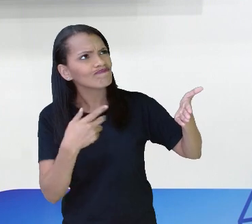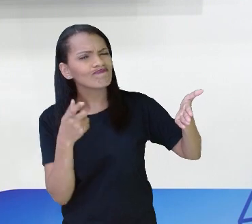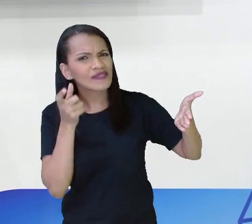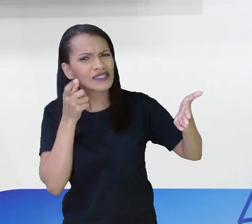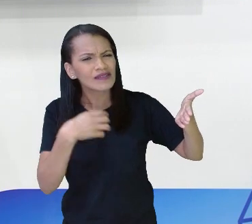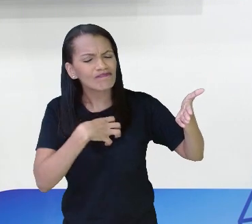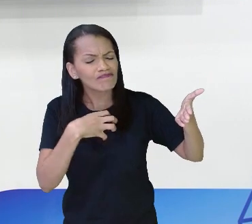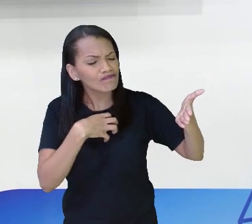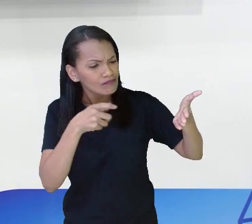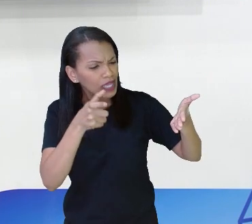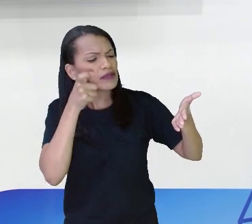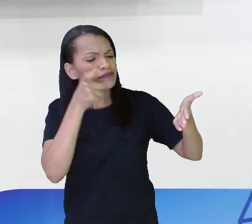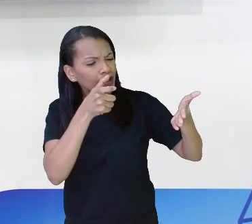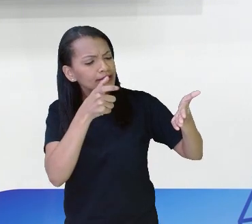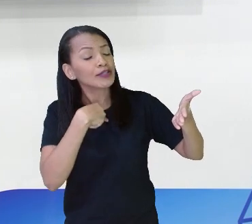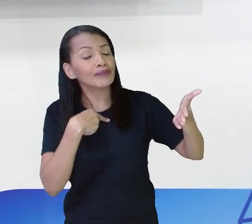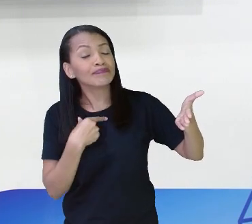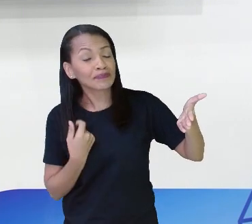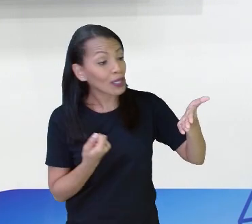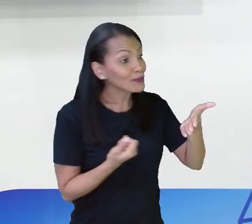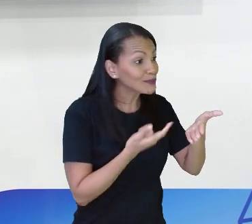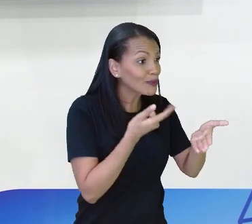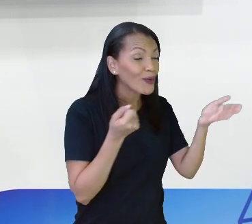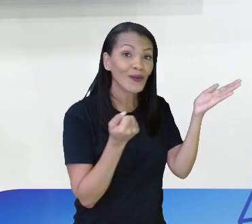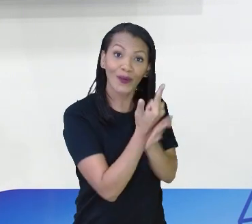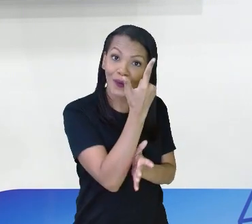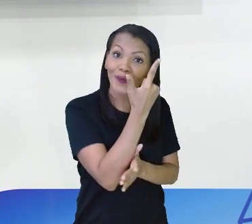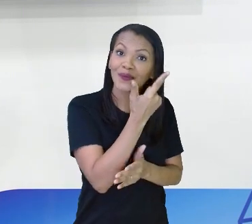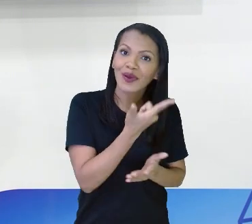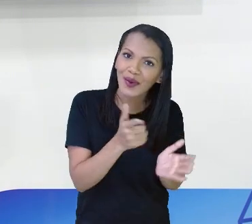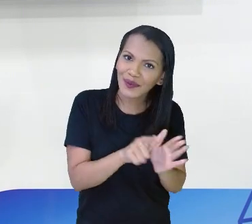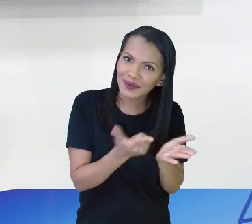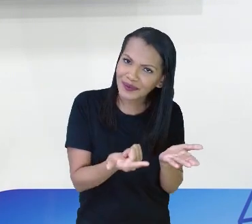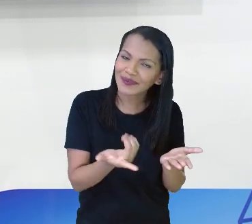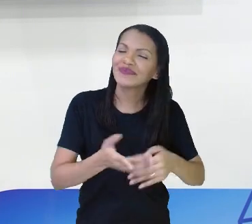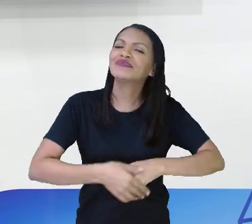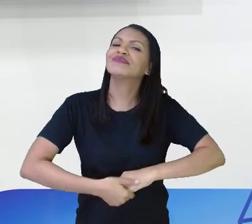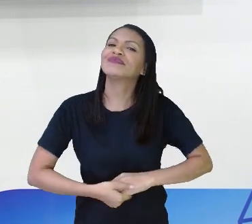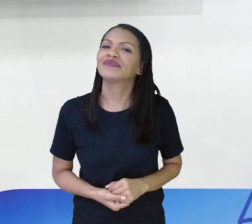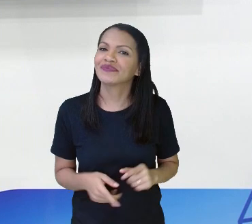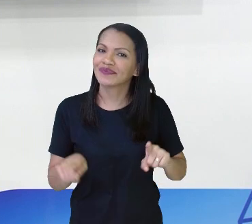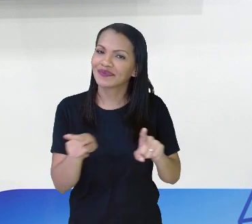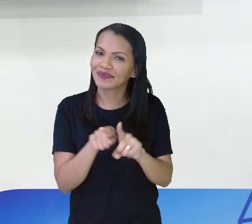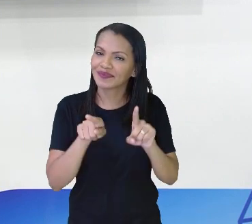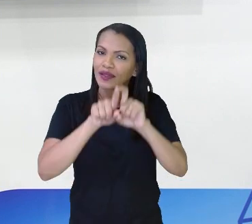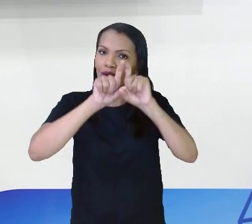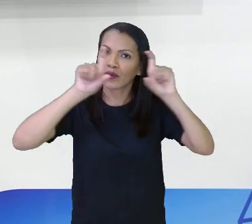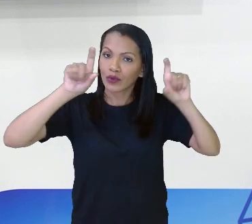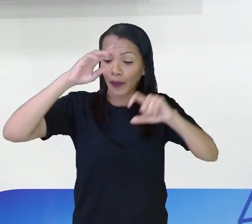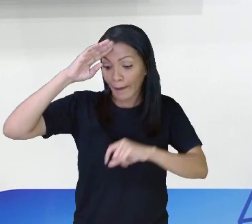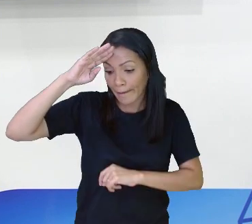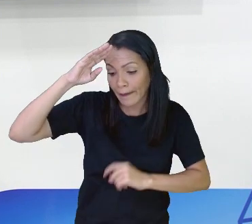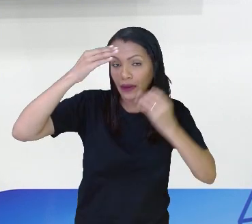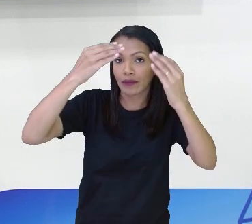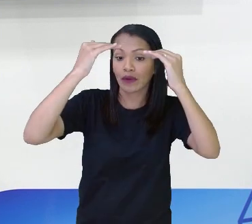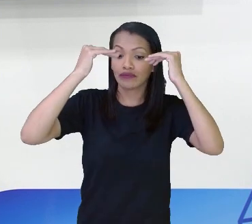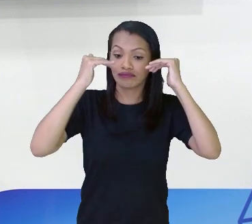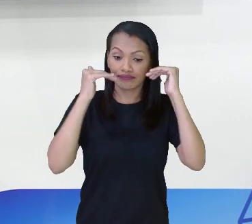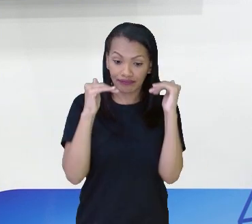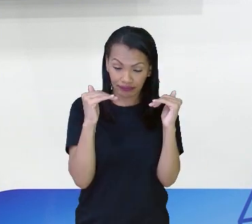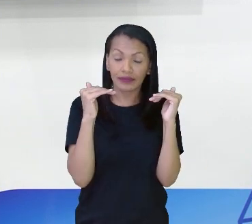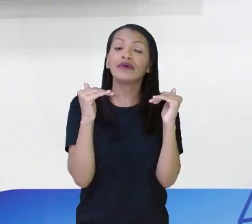interesse, eu provavelmente irei comprar aquele jornal. Logo abaixo do título principal, nós temos o